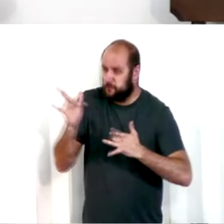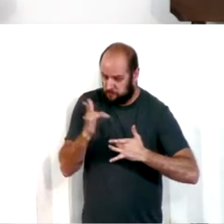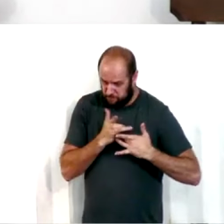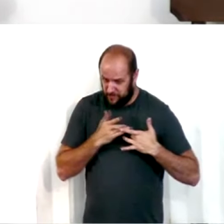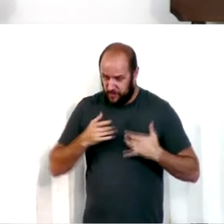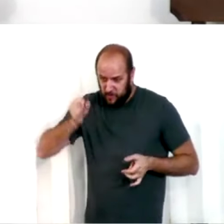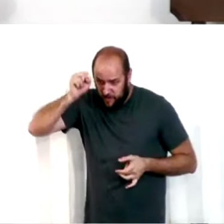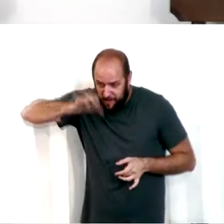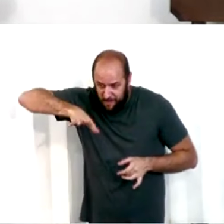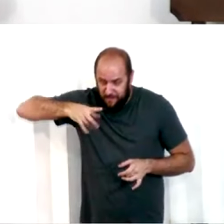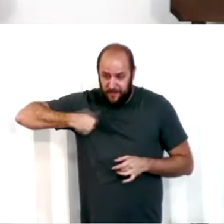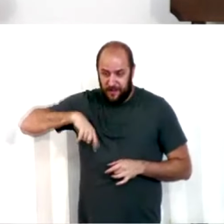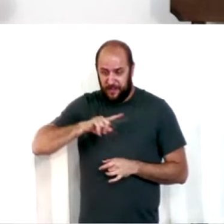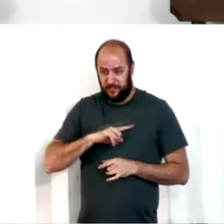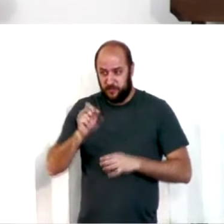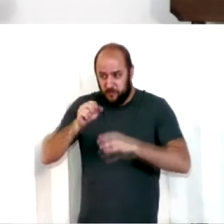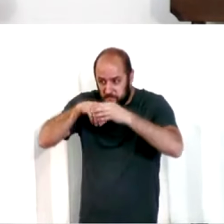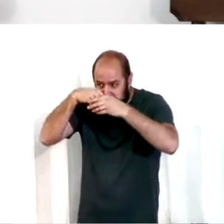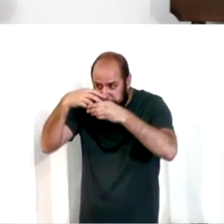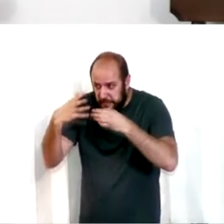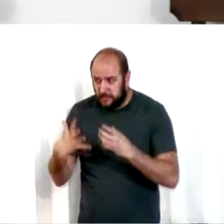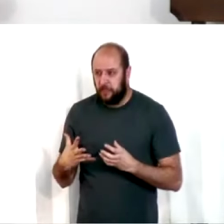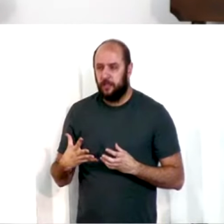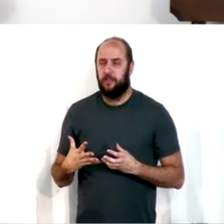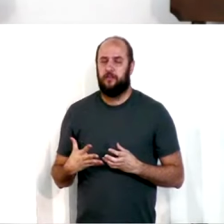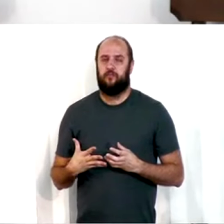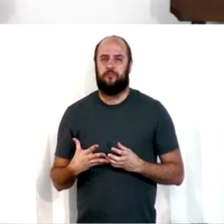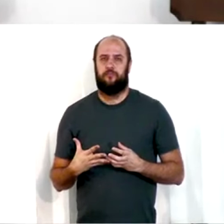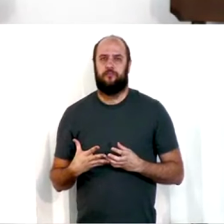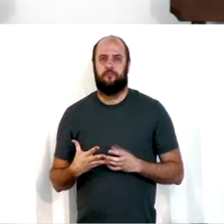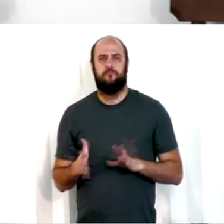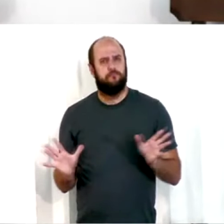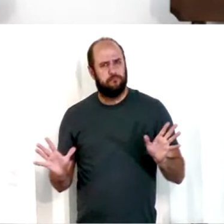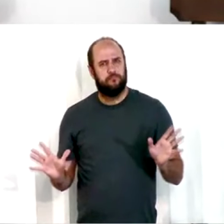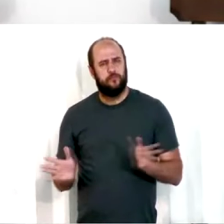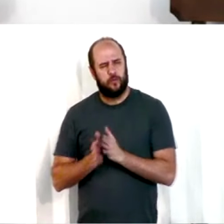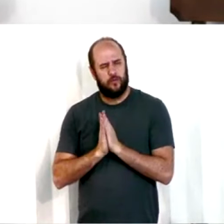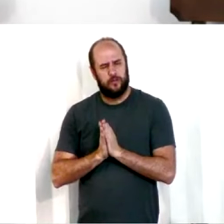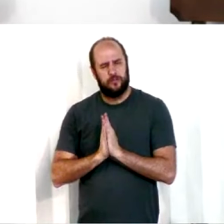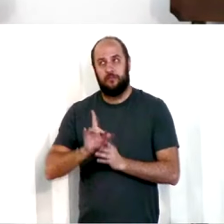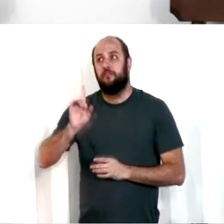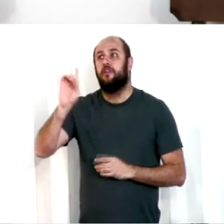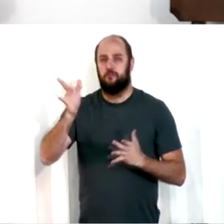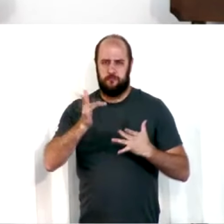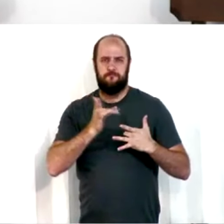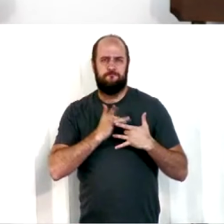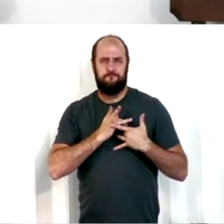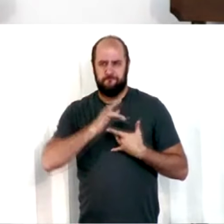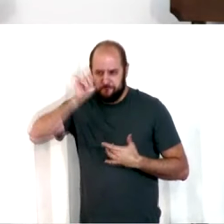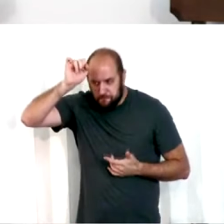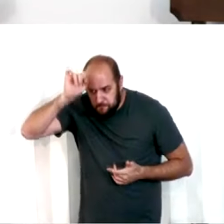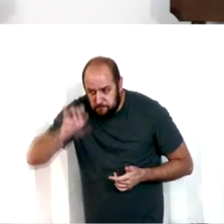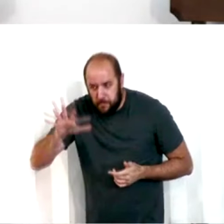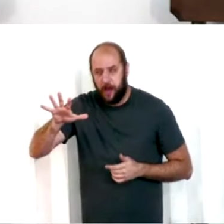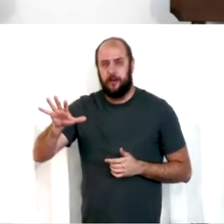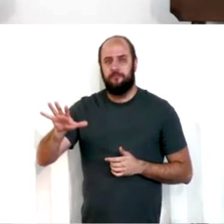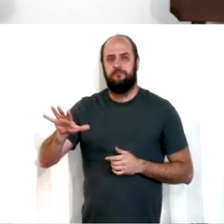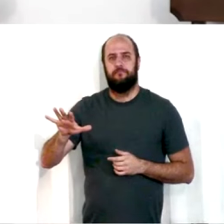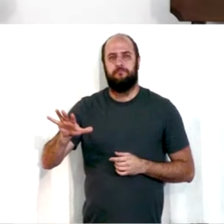revele este mistério para nós. Pois bem, Deus teve misericórdia, revelou o mistério a